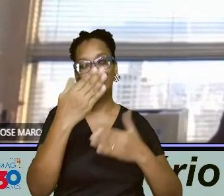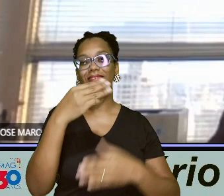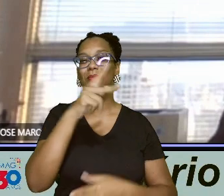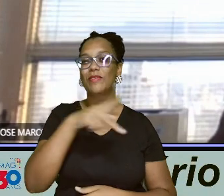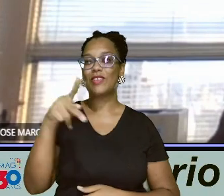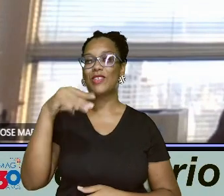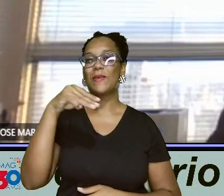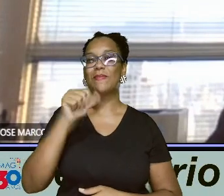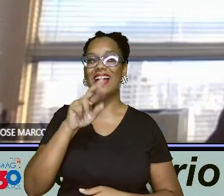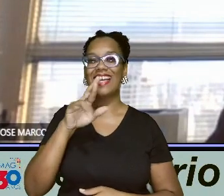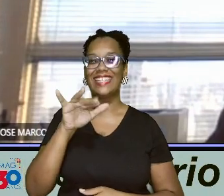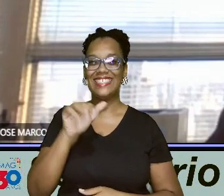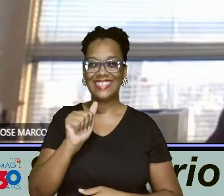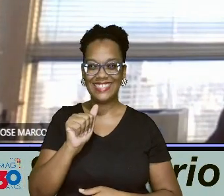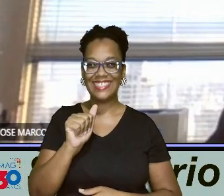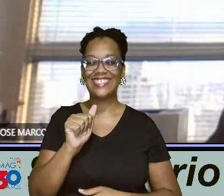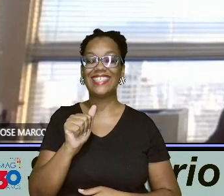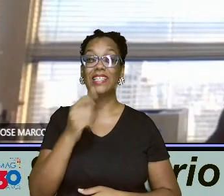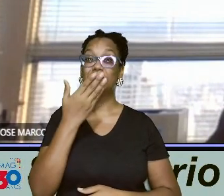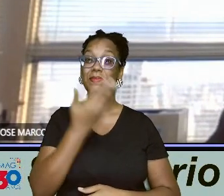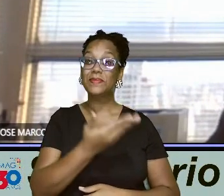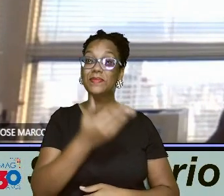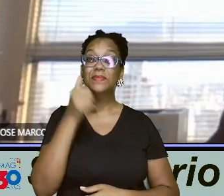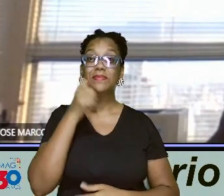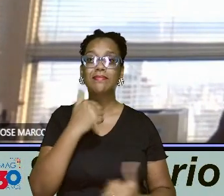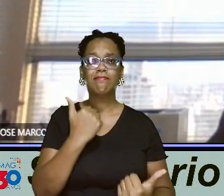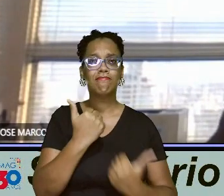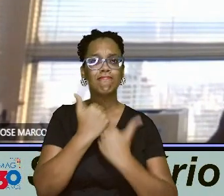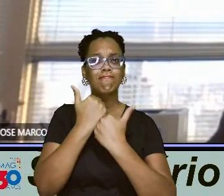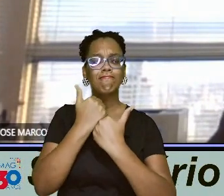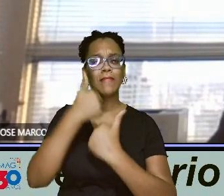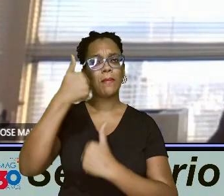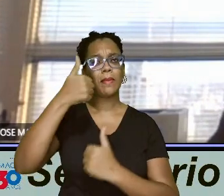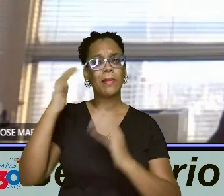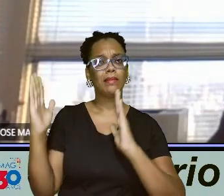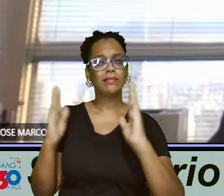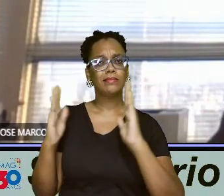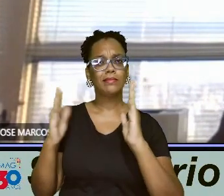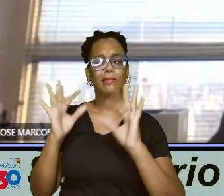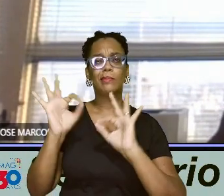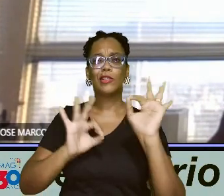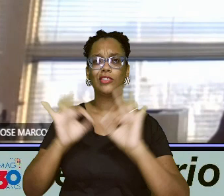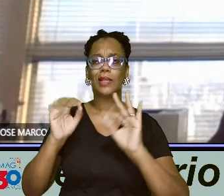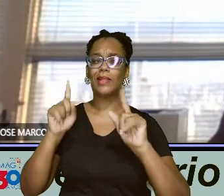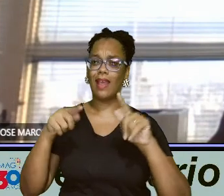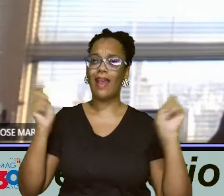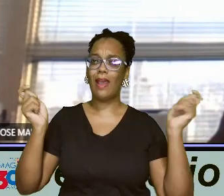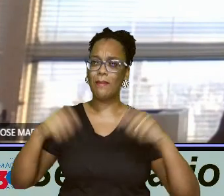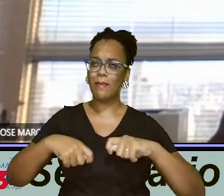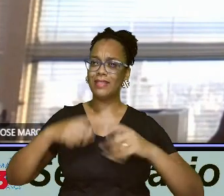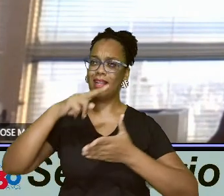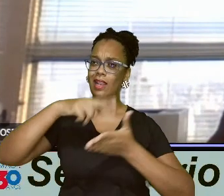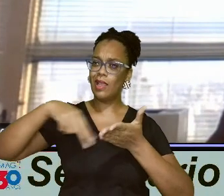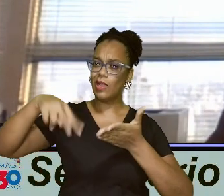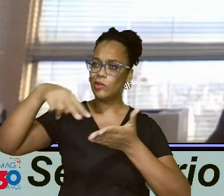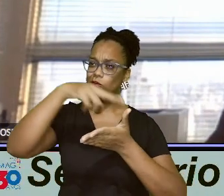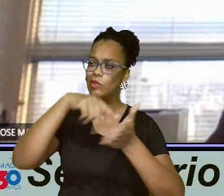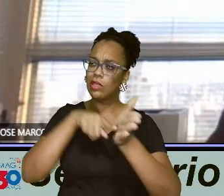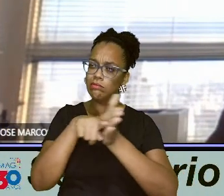Araújo Asperti. Ela auxiliou na primeira fase do projeto, que era de capacitação para leitura, análise de pesquisa empírica.